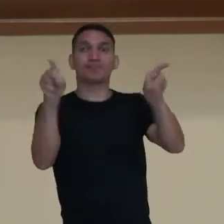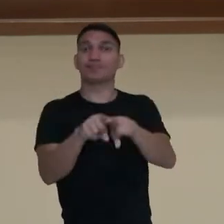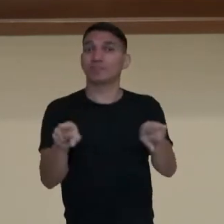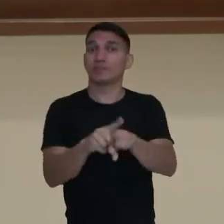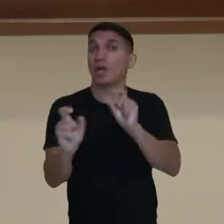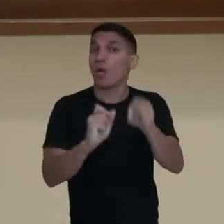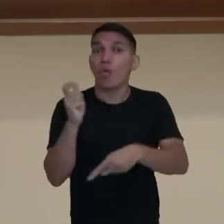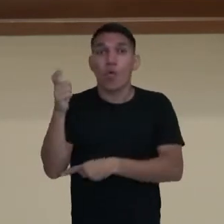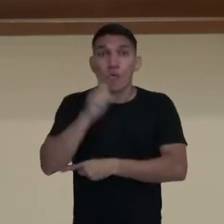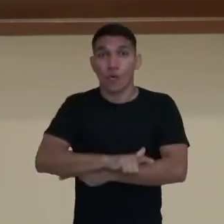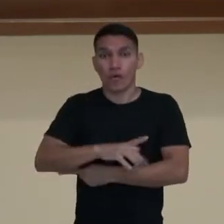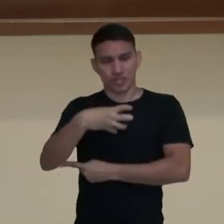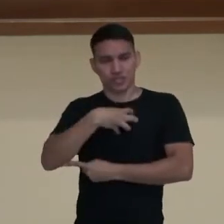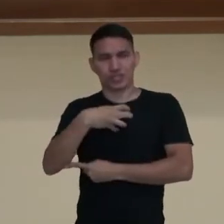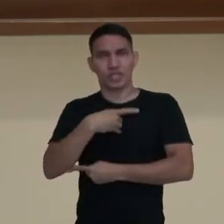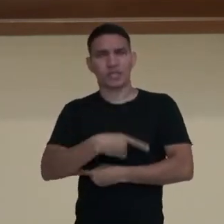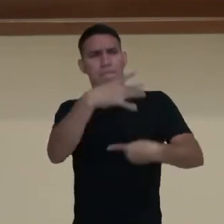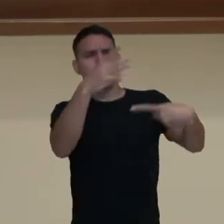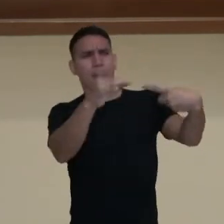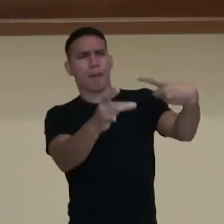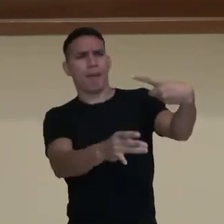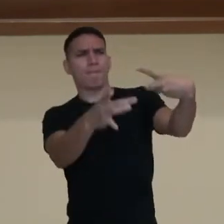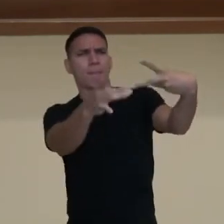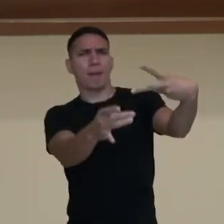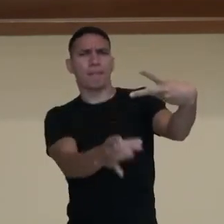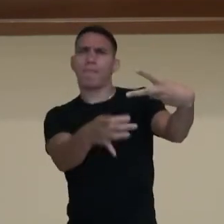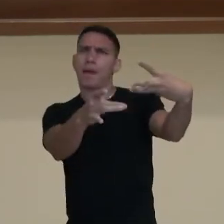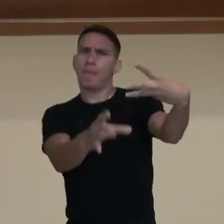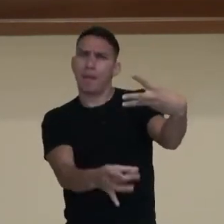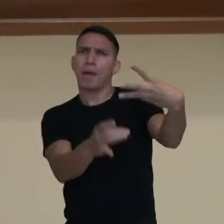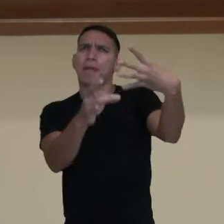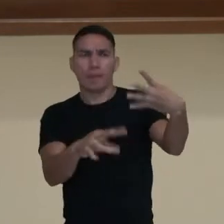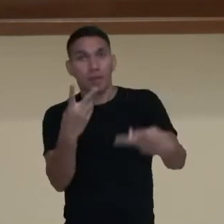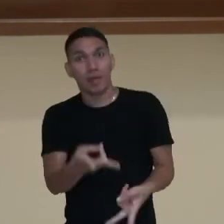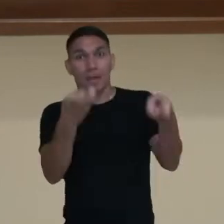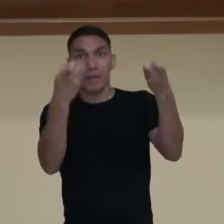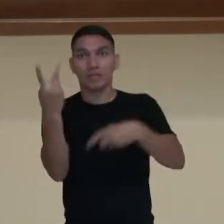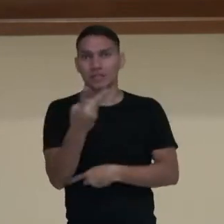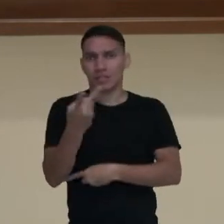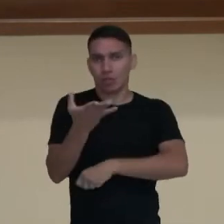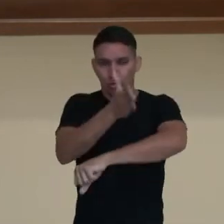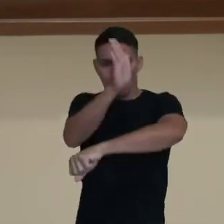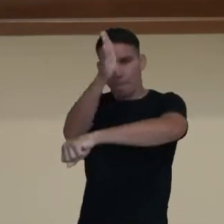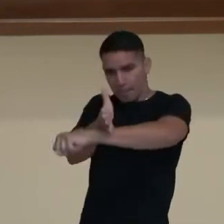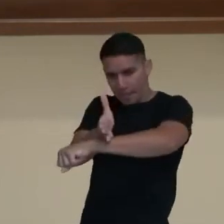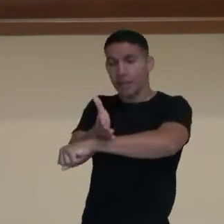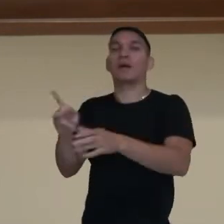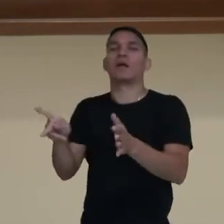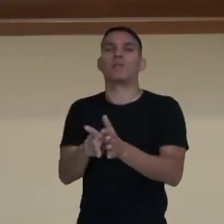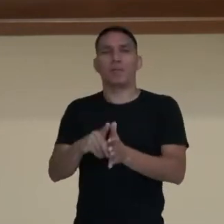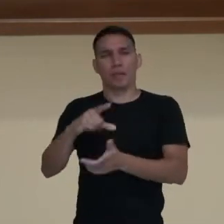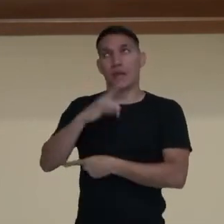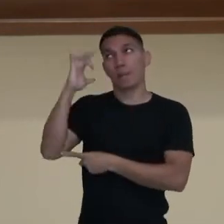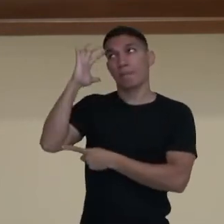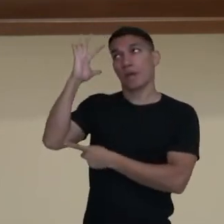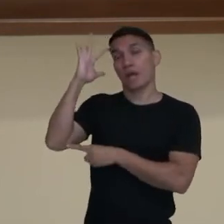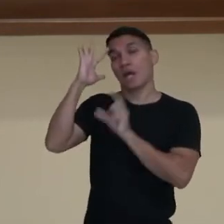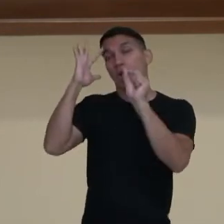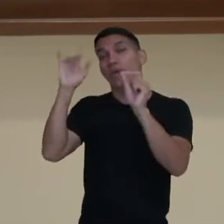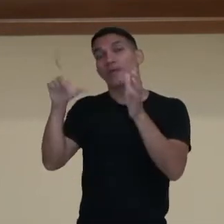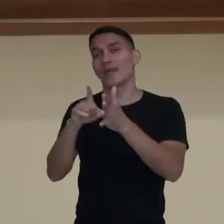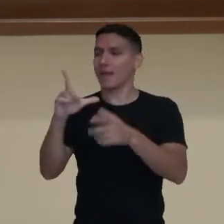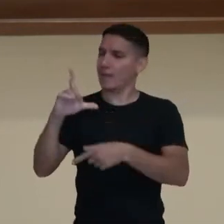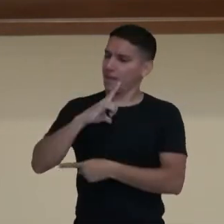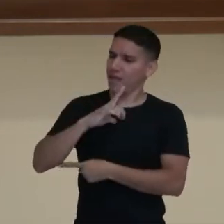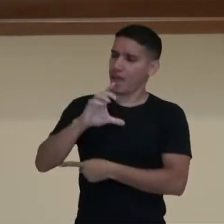maneira argumentativa a fé. A gente vê no segundo período da Idade Medieval, da filosofia, né? A